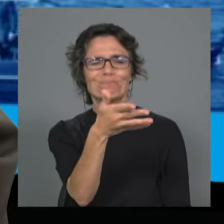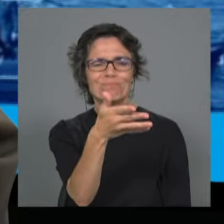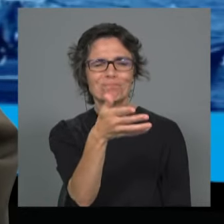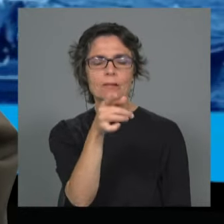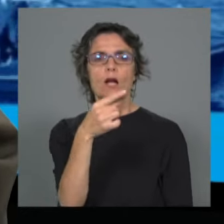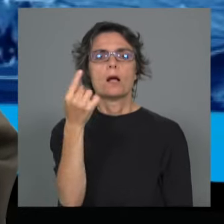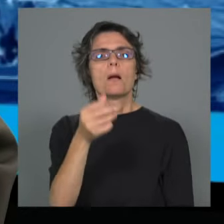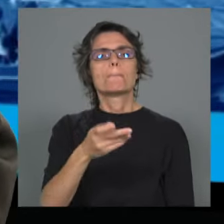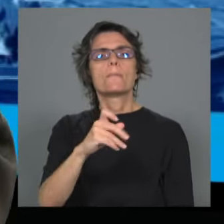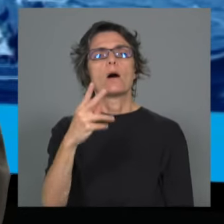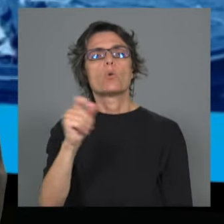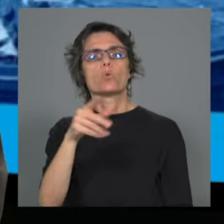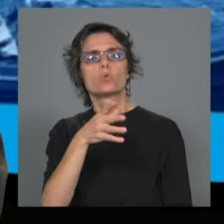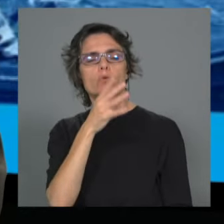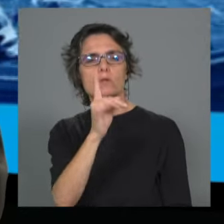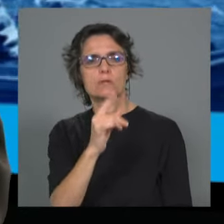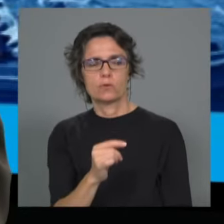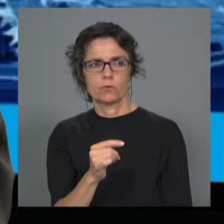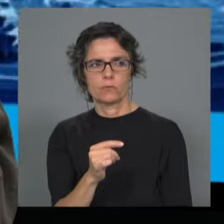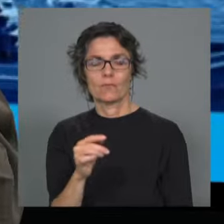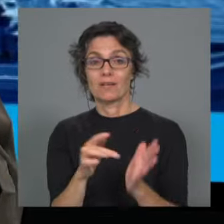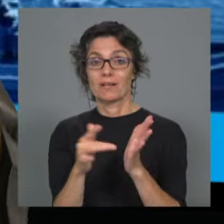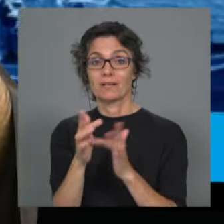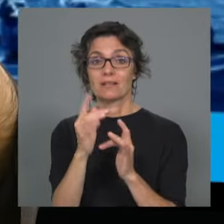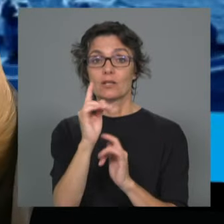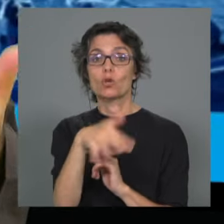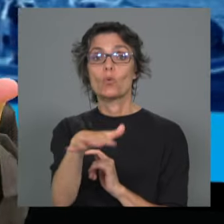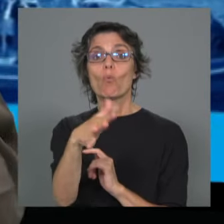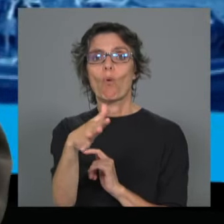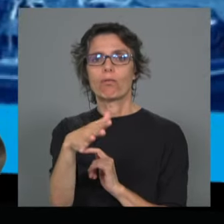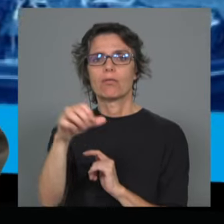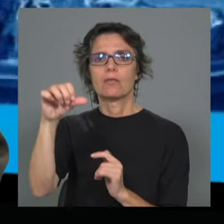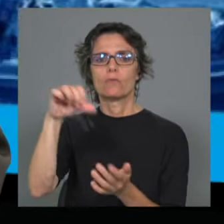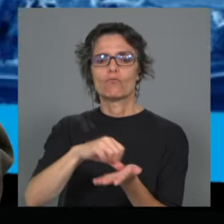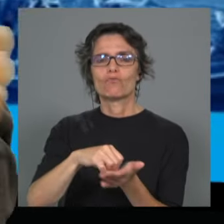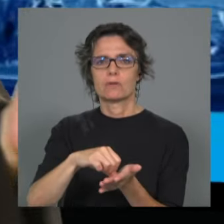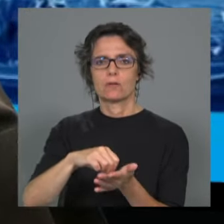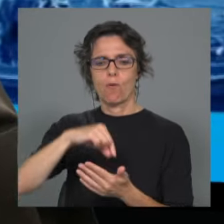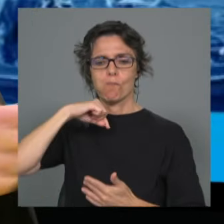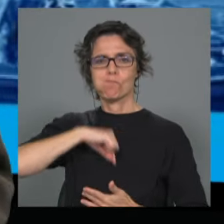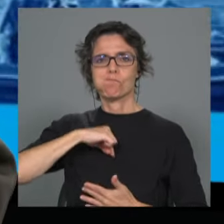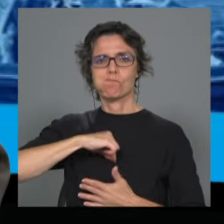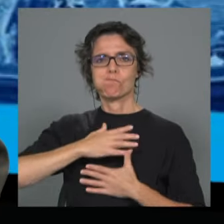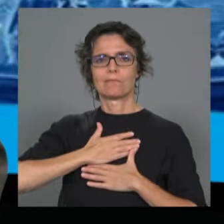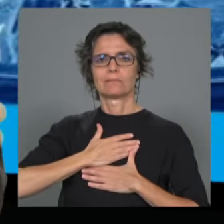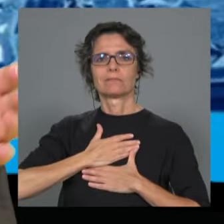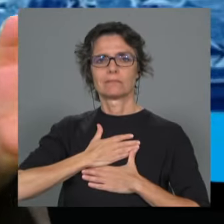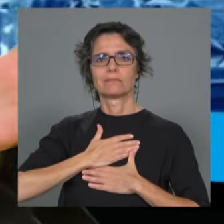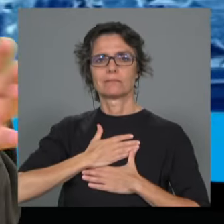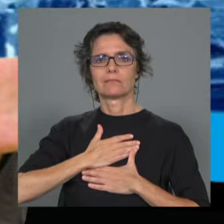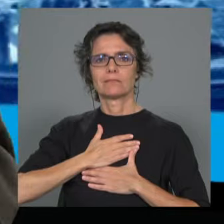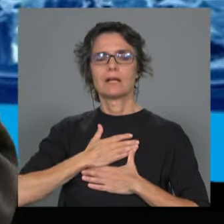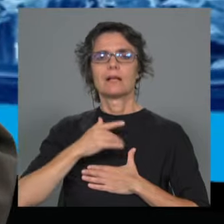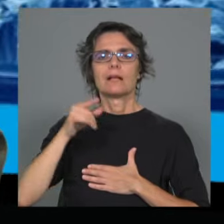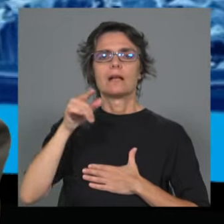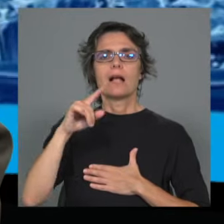Cristo é o centro. O Cristo é o que me faz caminhar e agir de tal forma. E contrapondo um bocado assim,